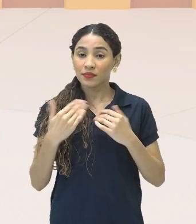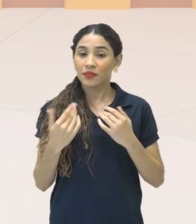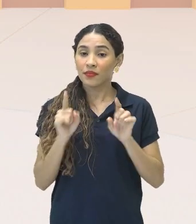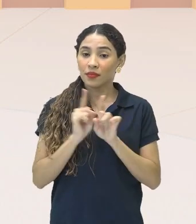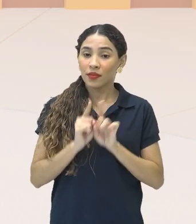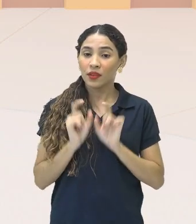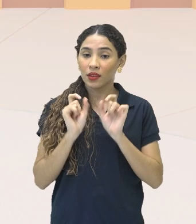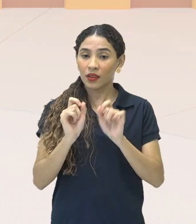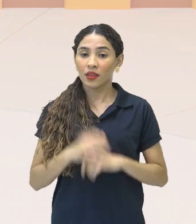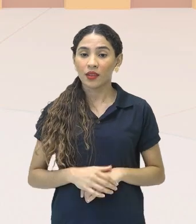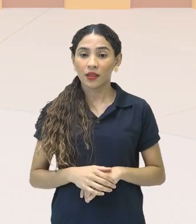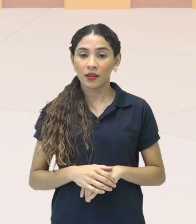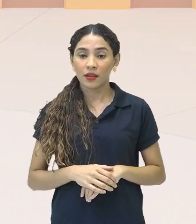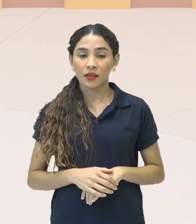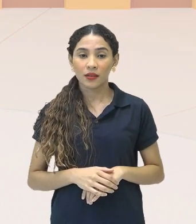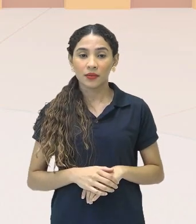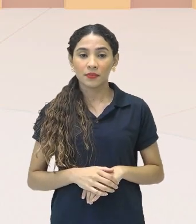temos